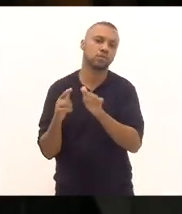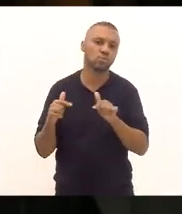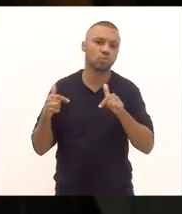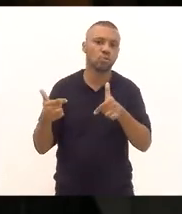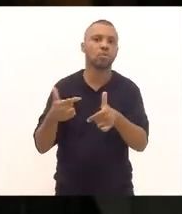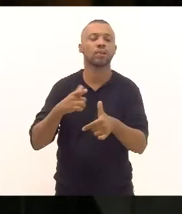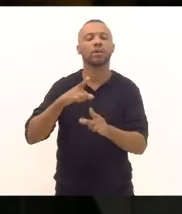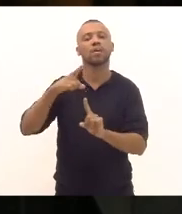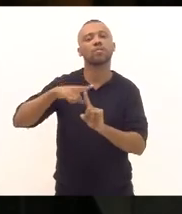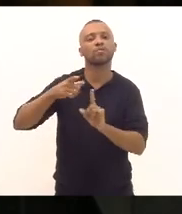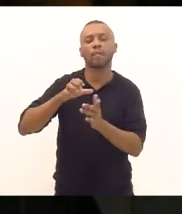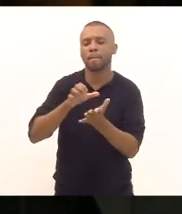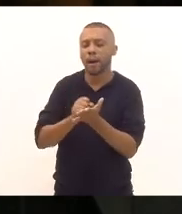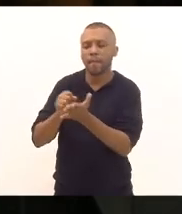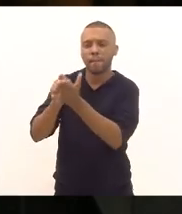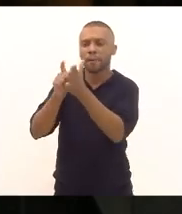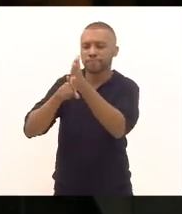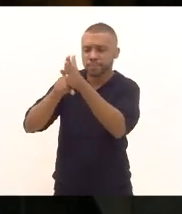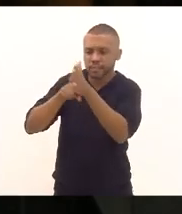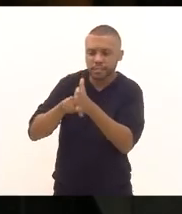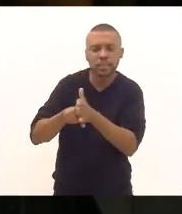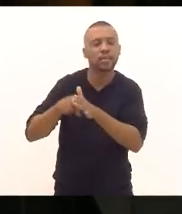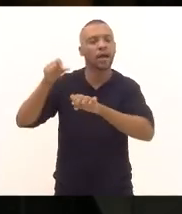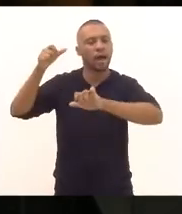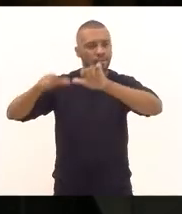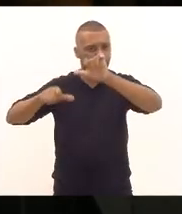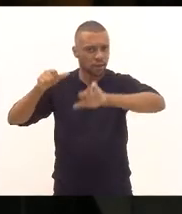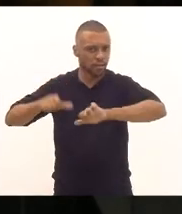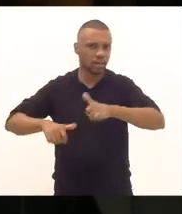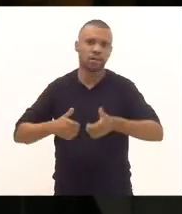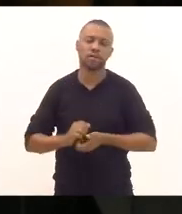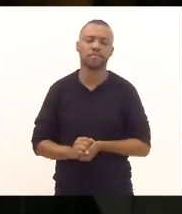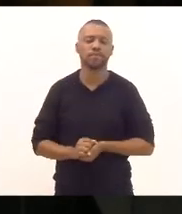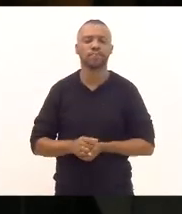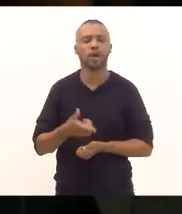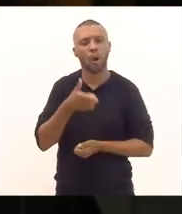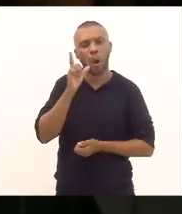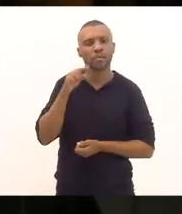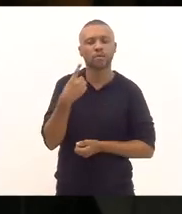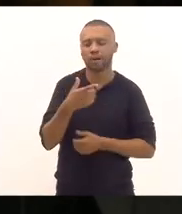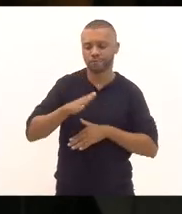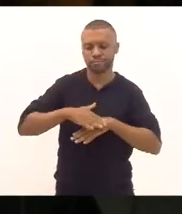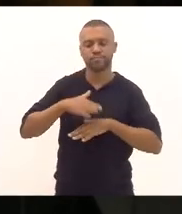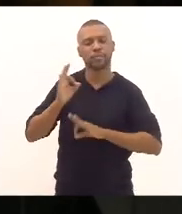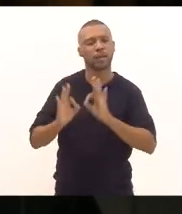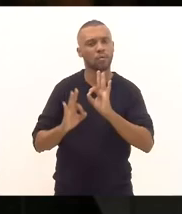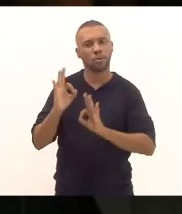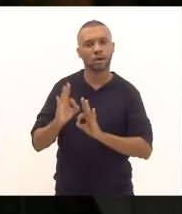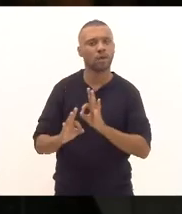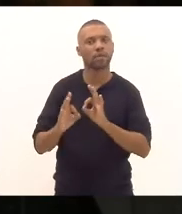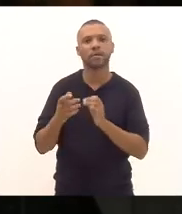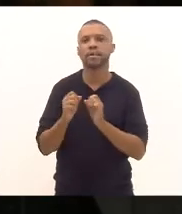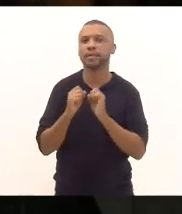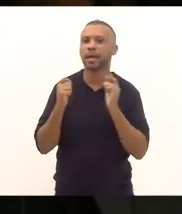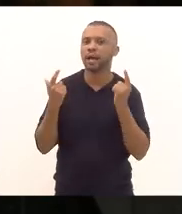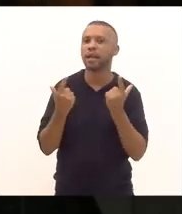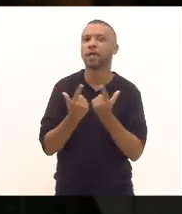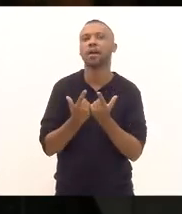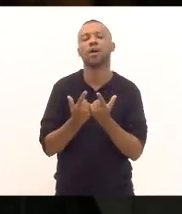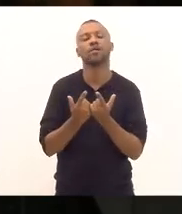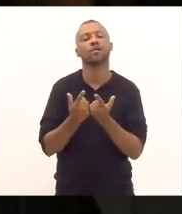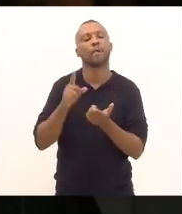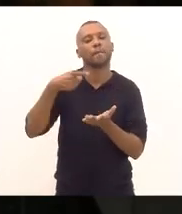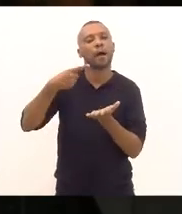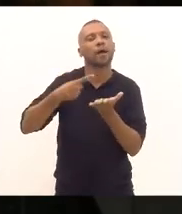esse tipo de mapeamento Ontem nós fizemos aqui na casa é uma uma